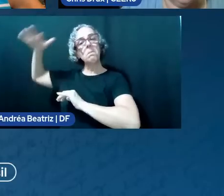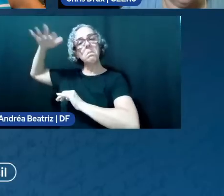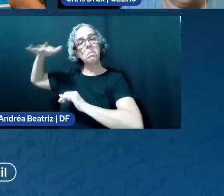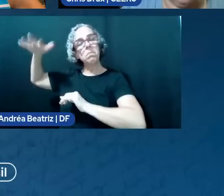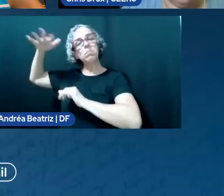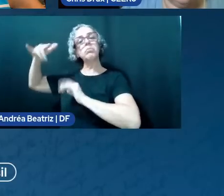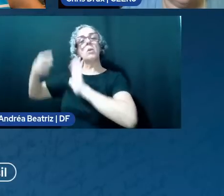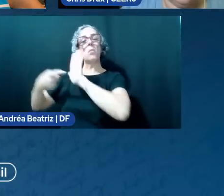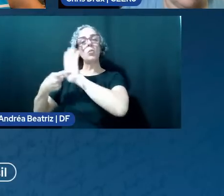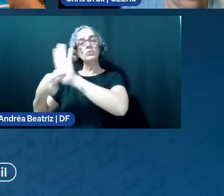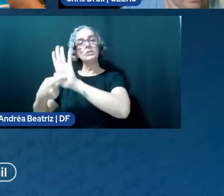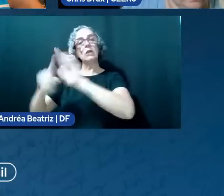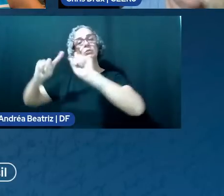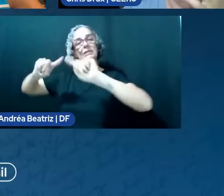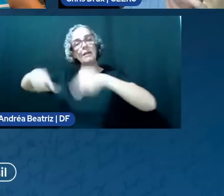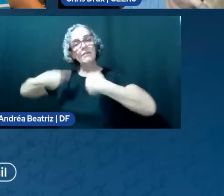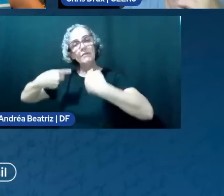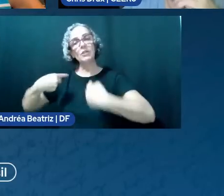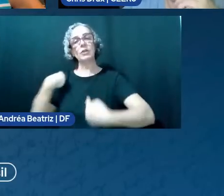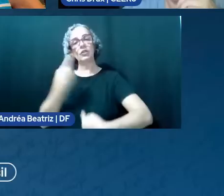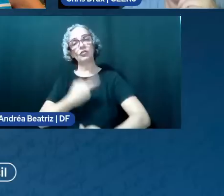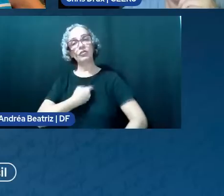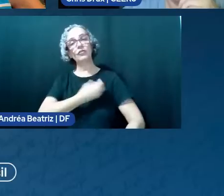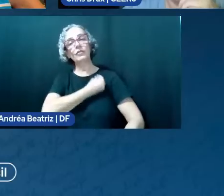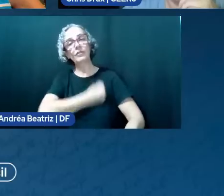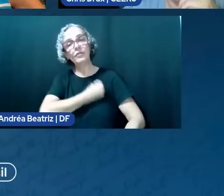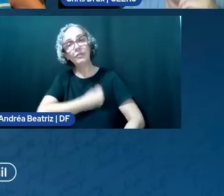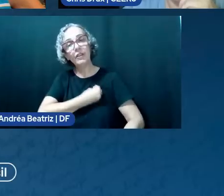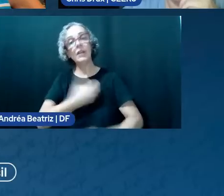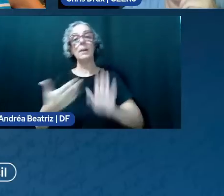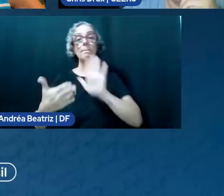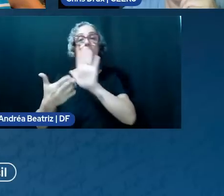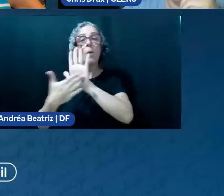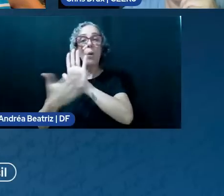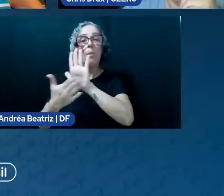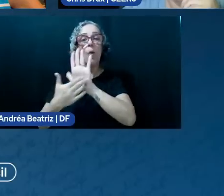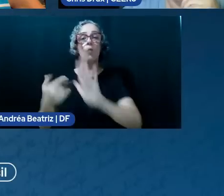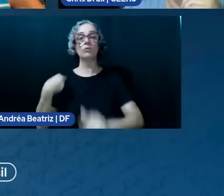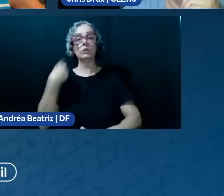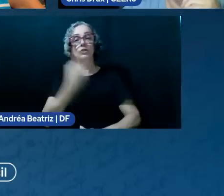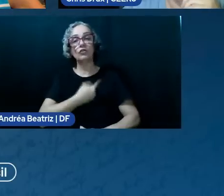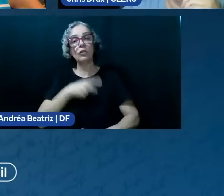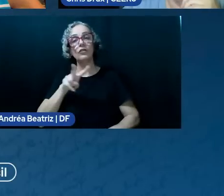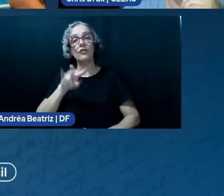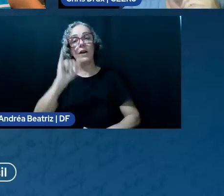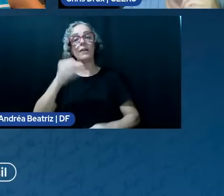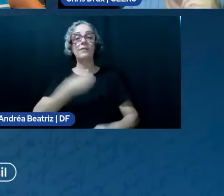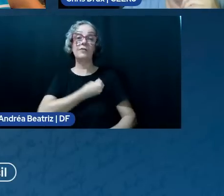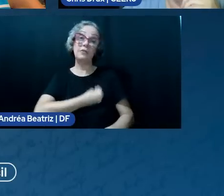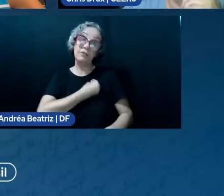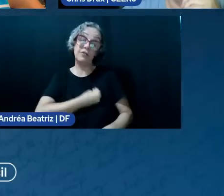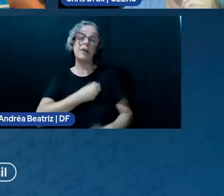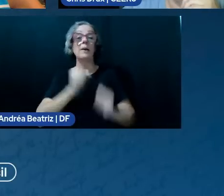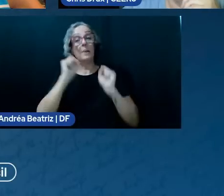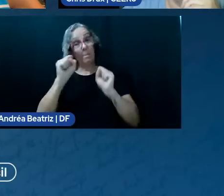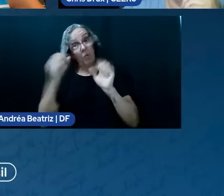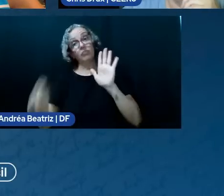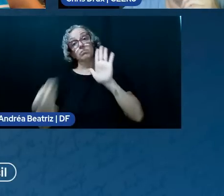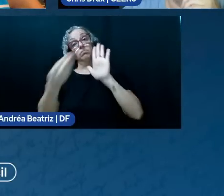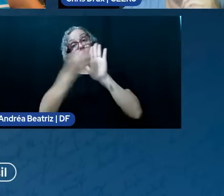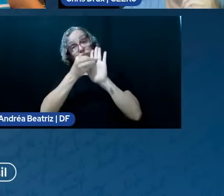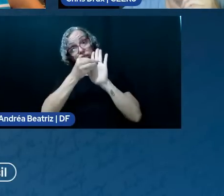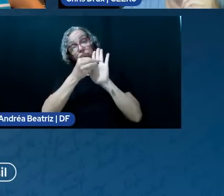vamos atravessar, é possível que eles tenham identificado essa questão e tenham colocado para ser trabalhado nessa